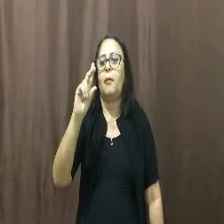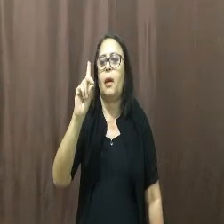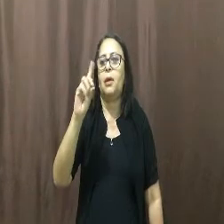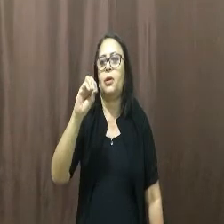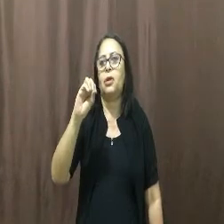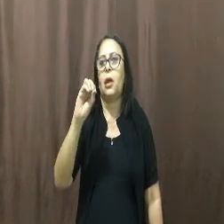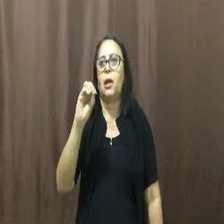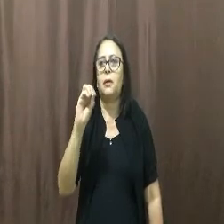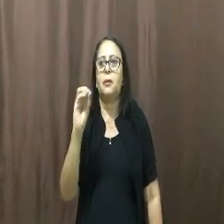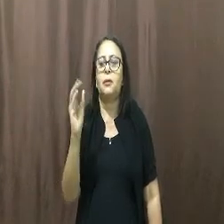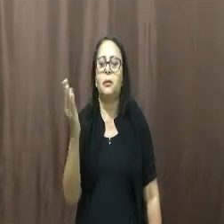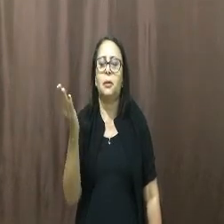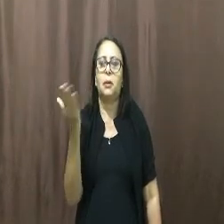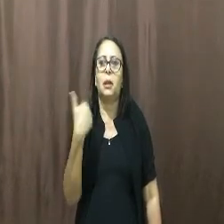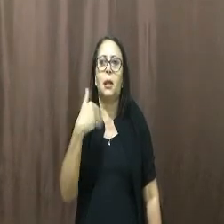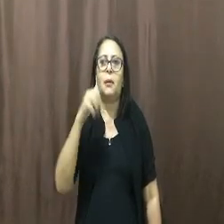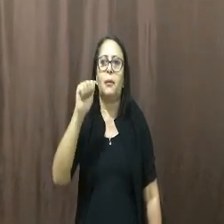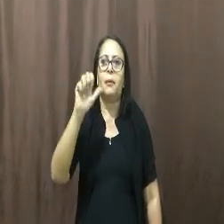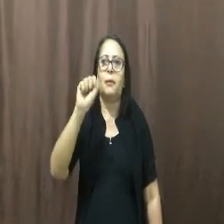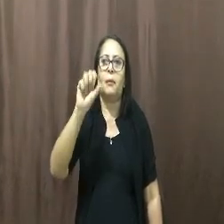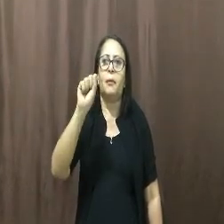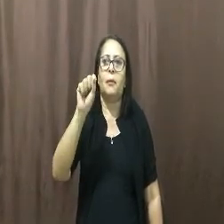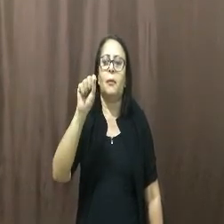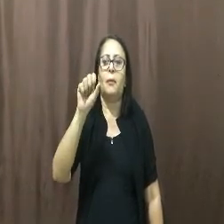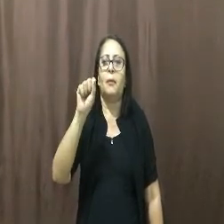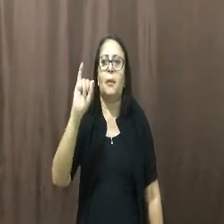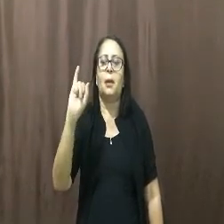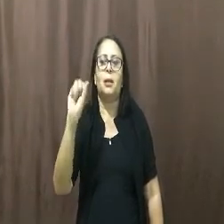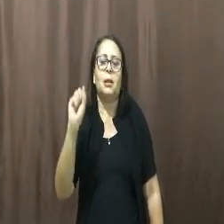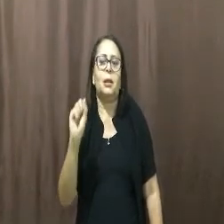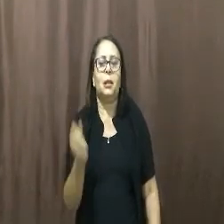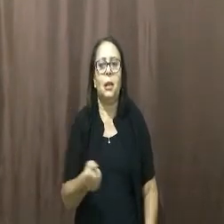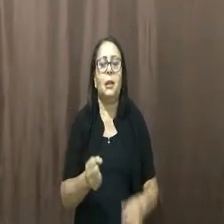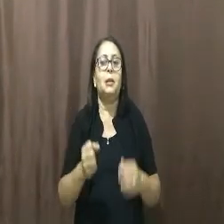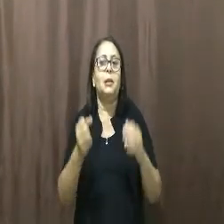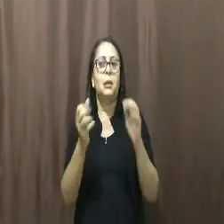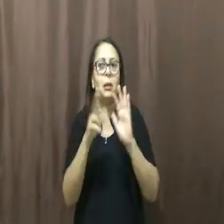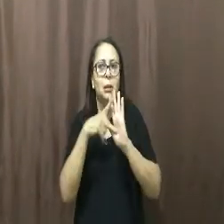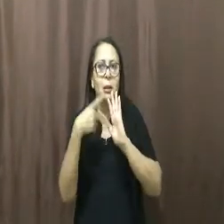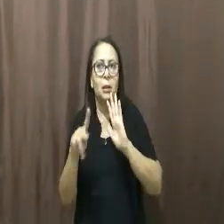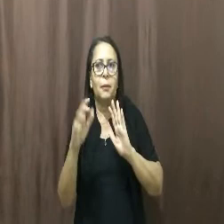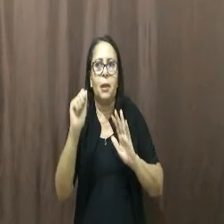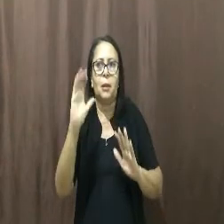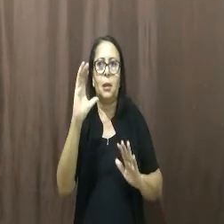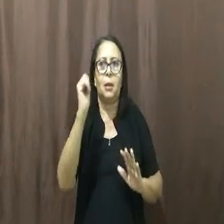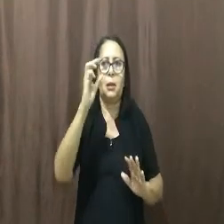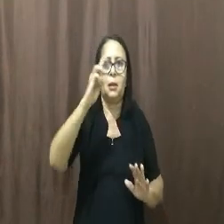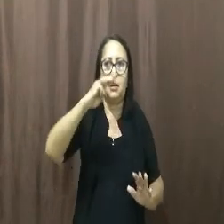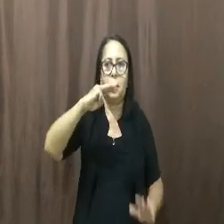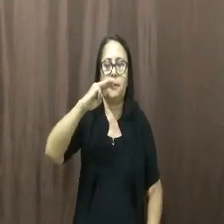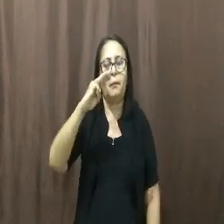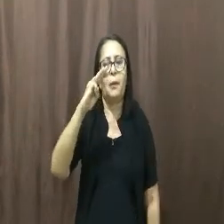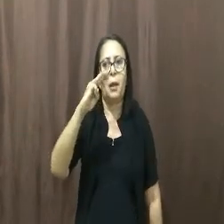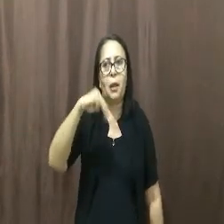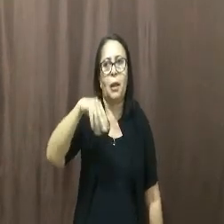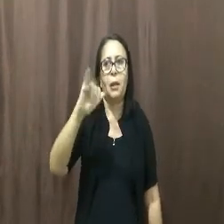de Assis, que era negro, né? É negação do racismo. E hoje, do mesmo jeito,